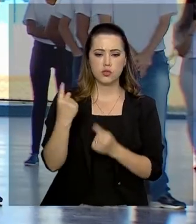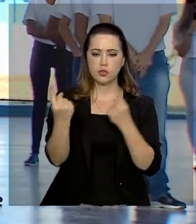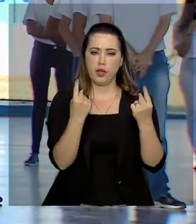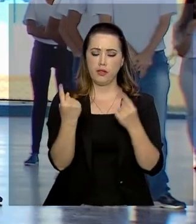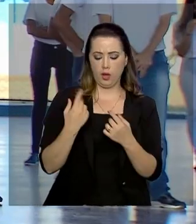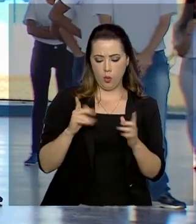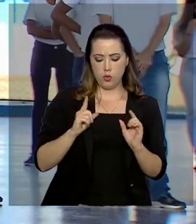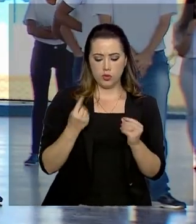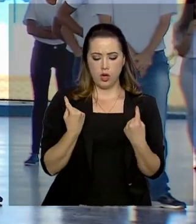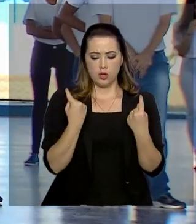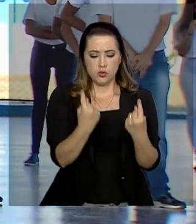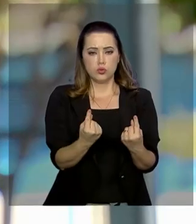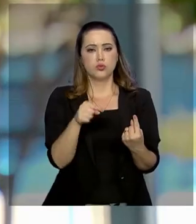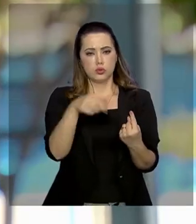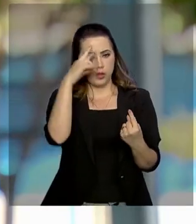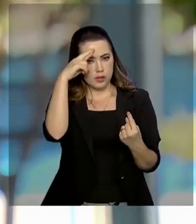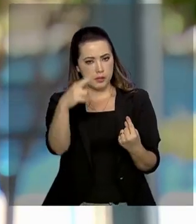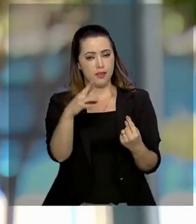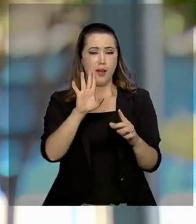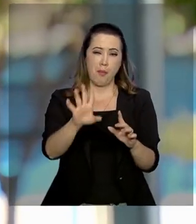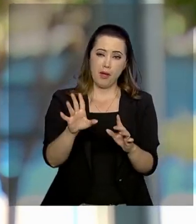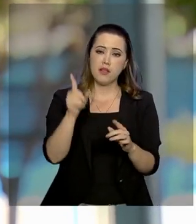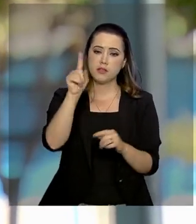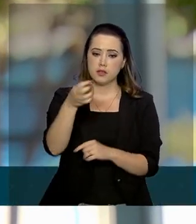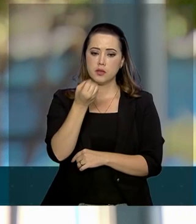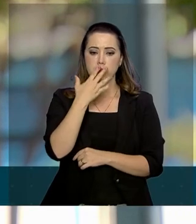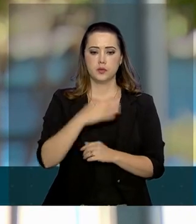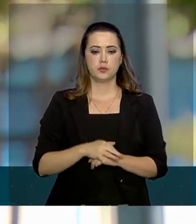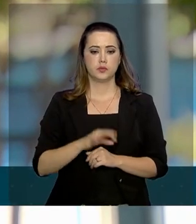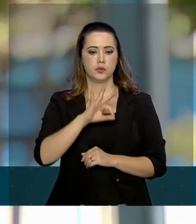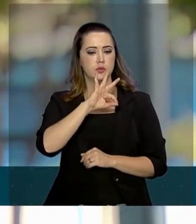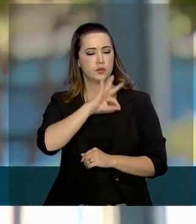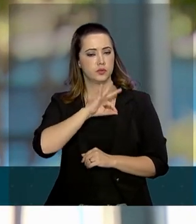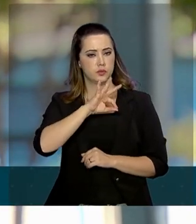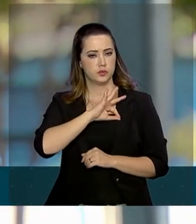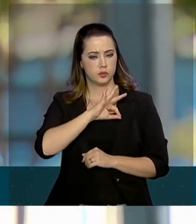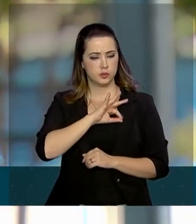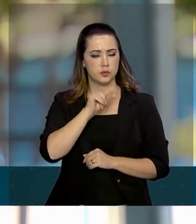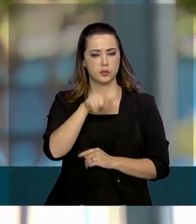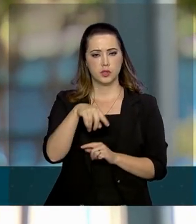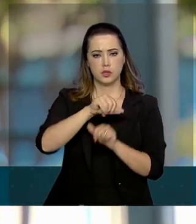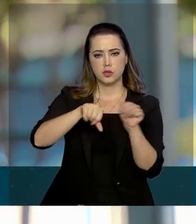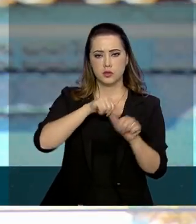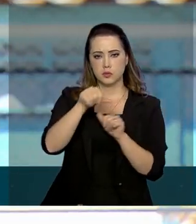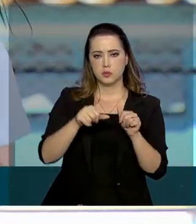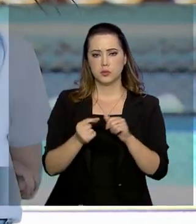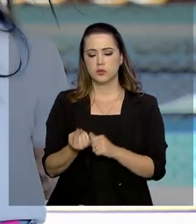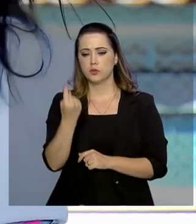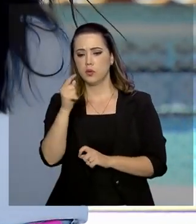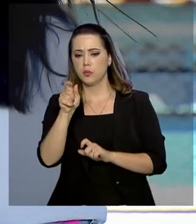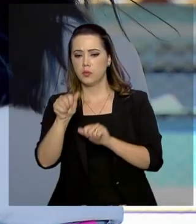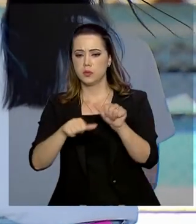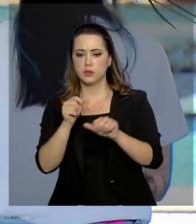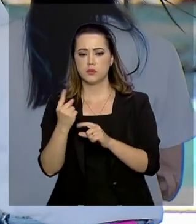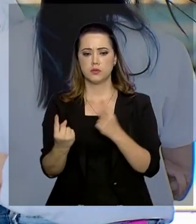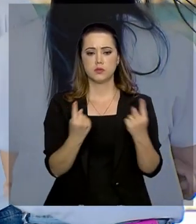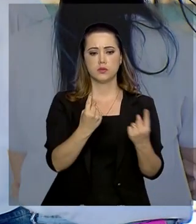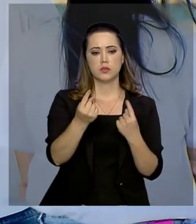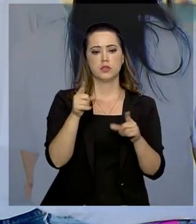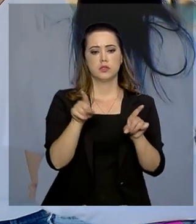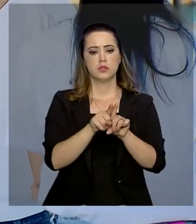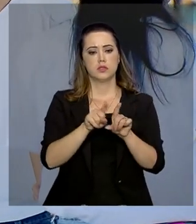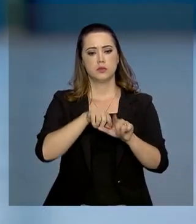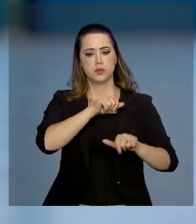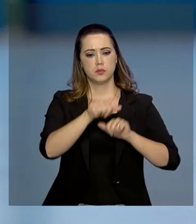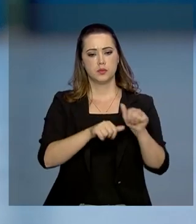um, mas está sendo bom. Os policiais tentaram deixar o ambiente mais confortável, uma mudança de cada vez e está sendo uma mudança bem